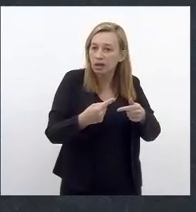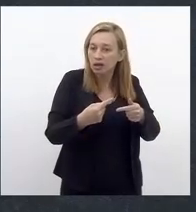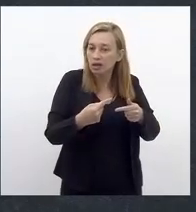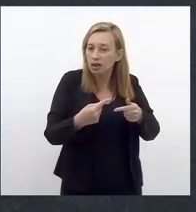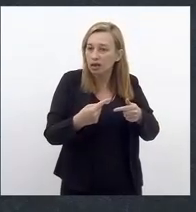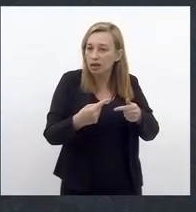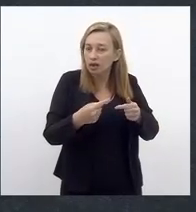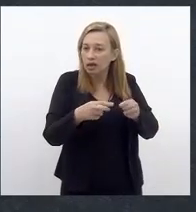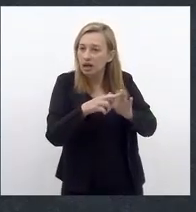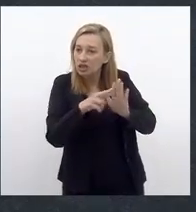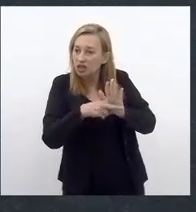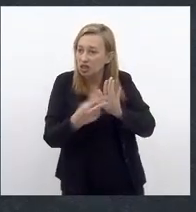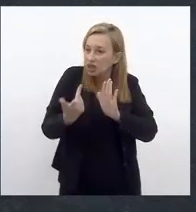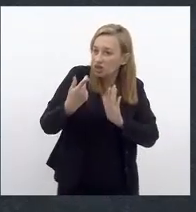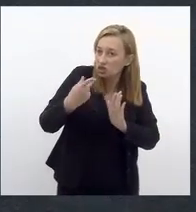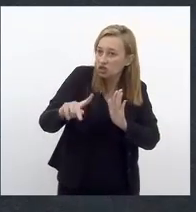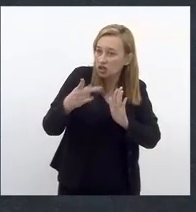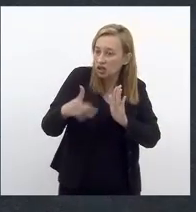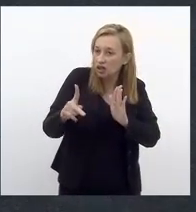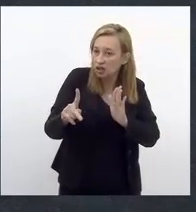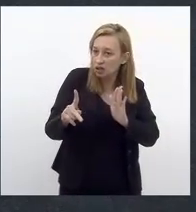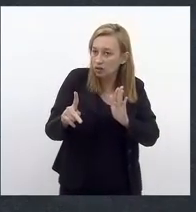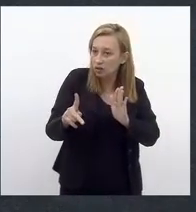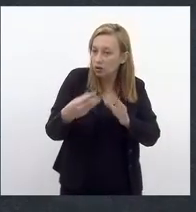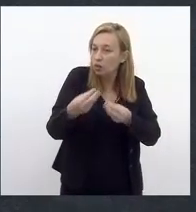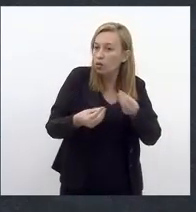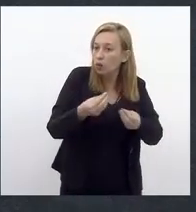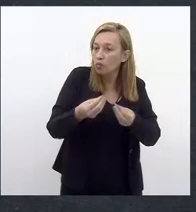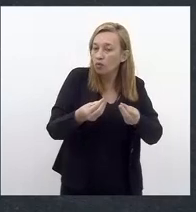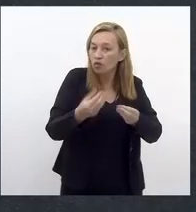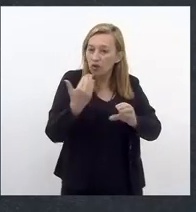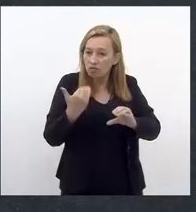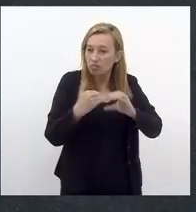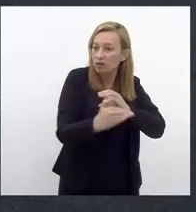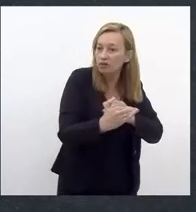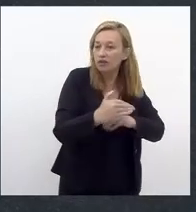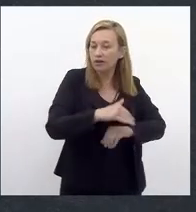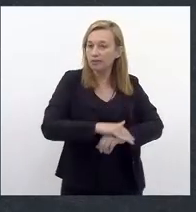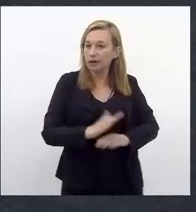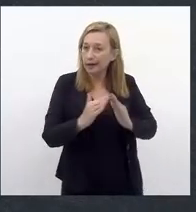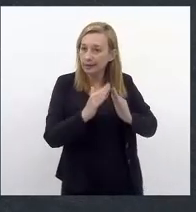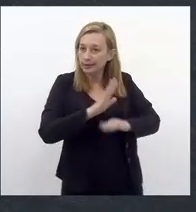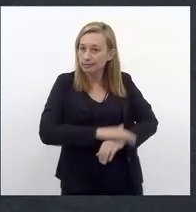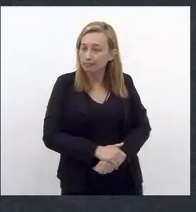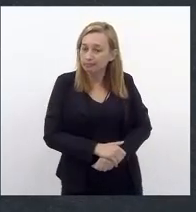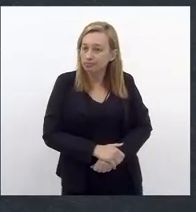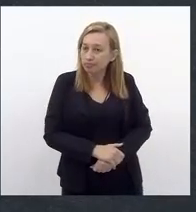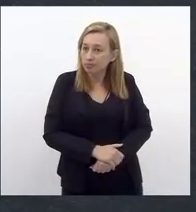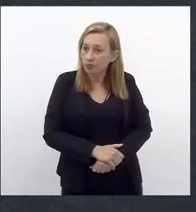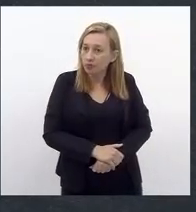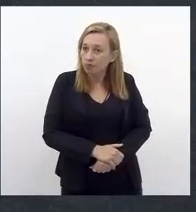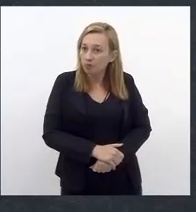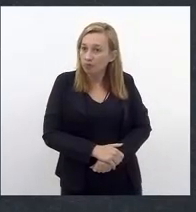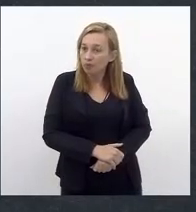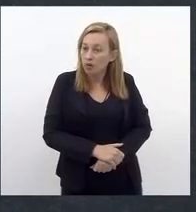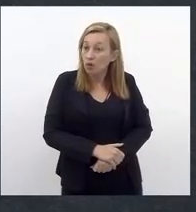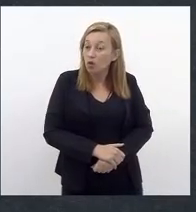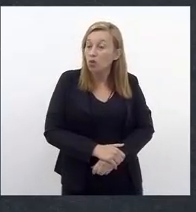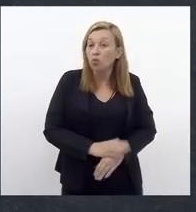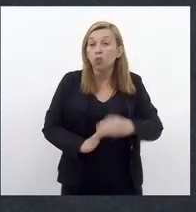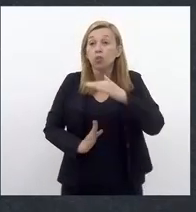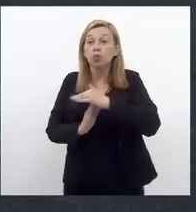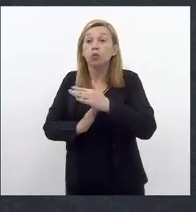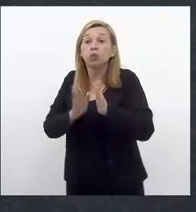existentes nele da forma como foi enviado e ficou o